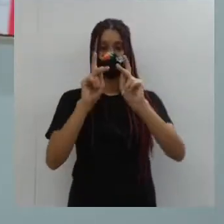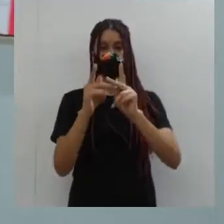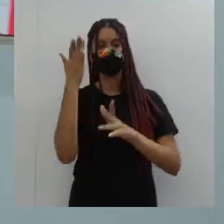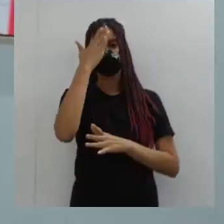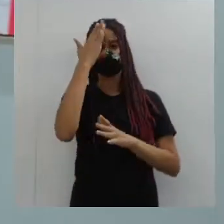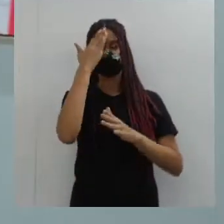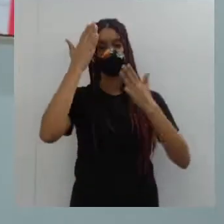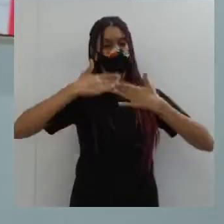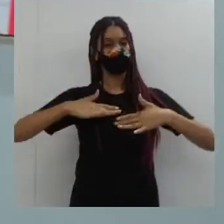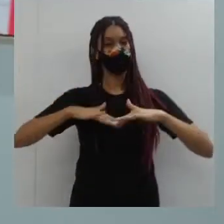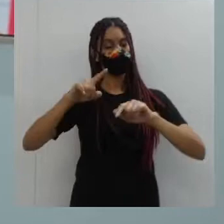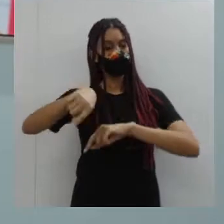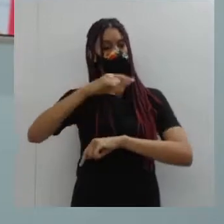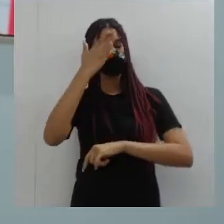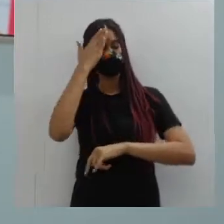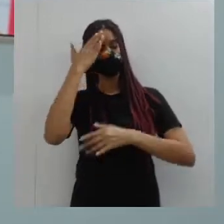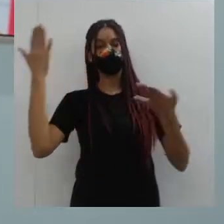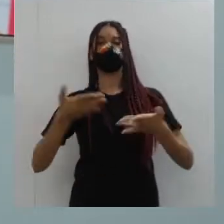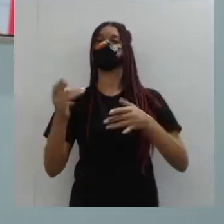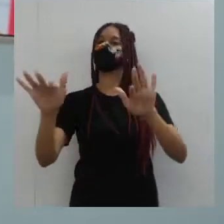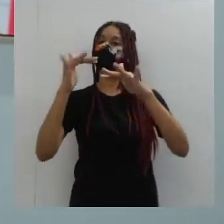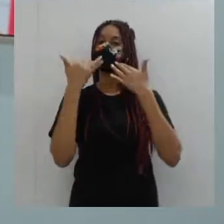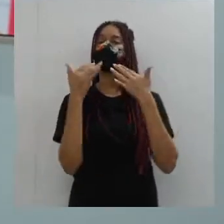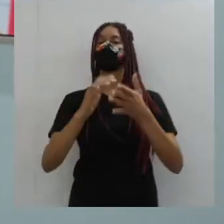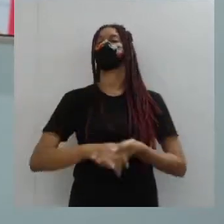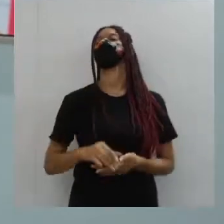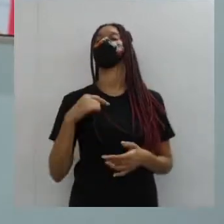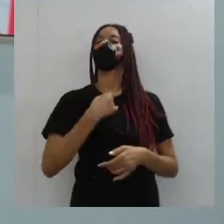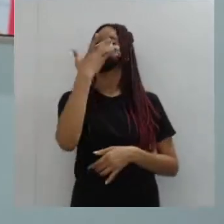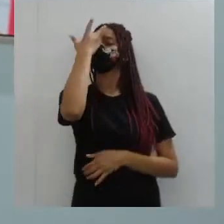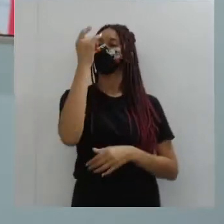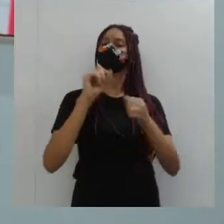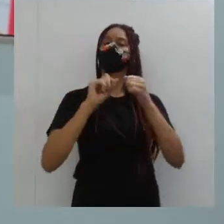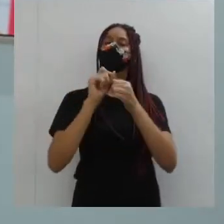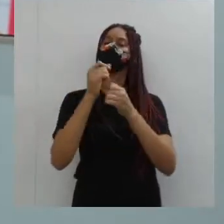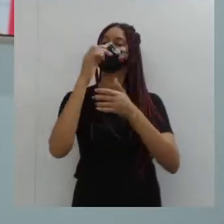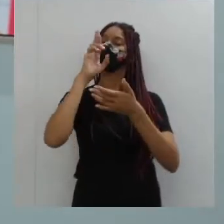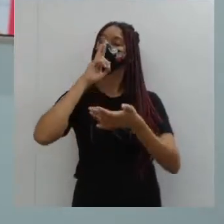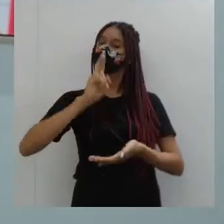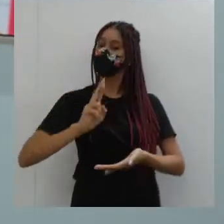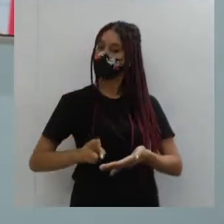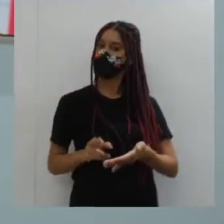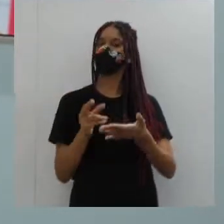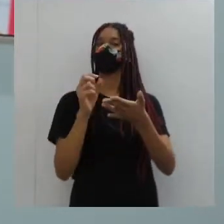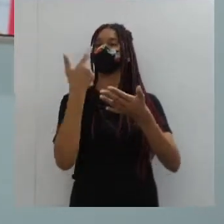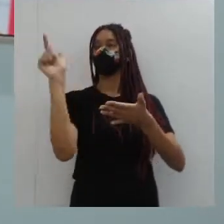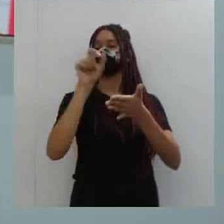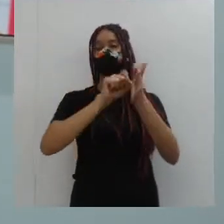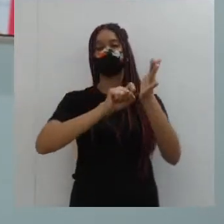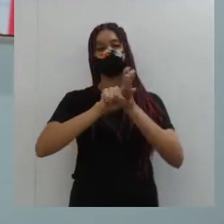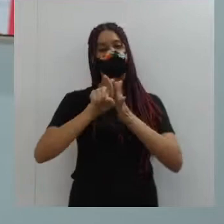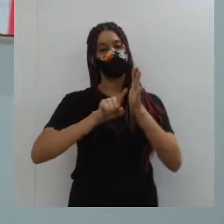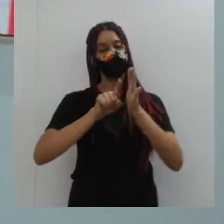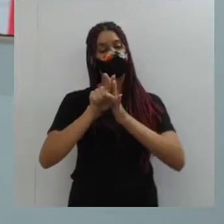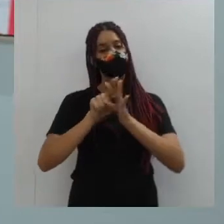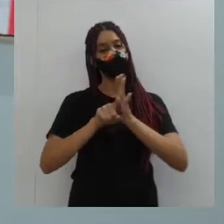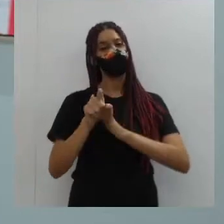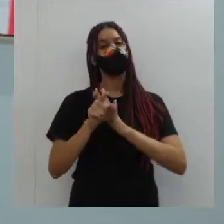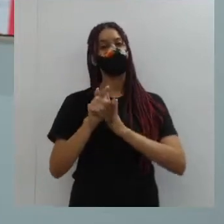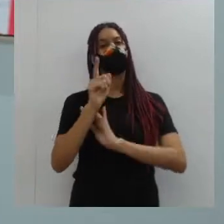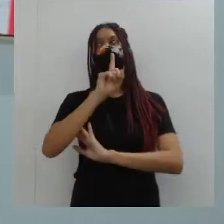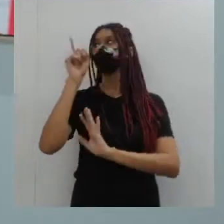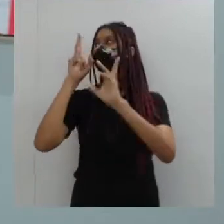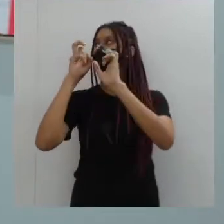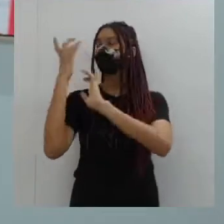bem tranquilo para você? Se liga que nós vamos estar amanhã resolvendo outros probleminhas sobre grandezas proporcionais, tá